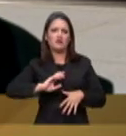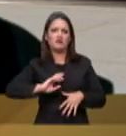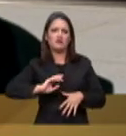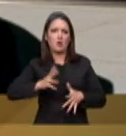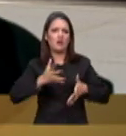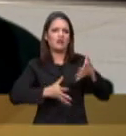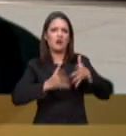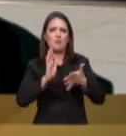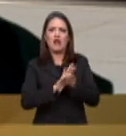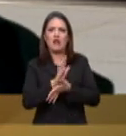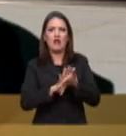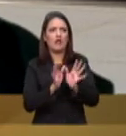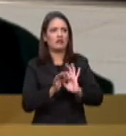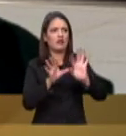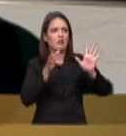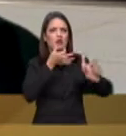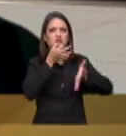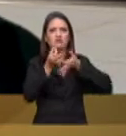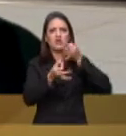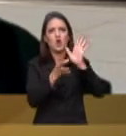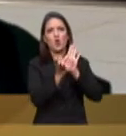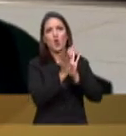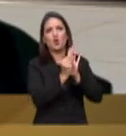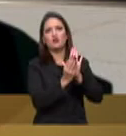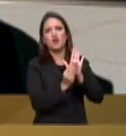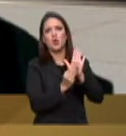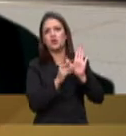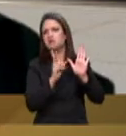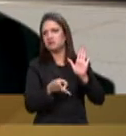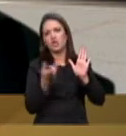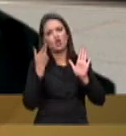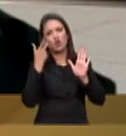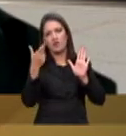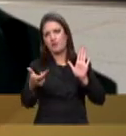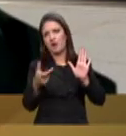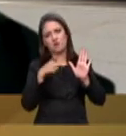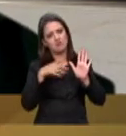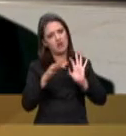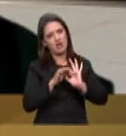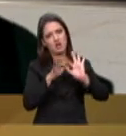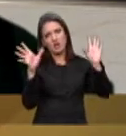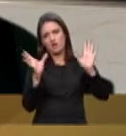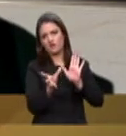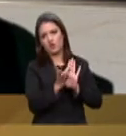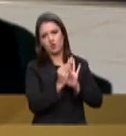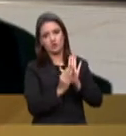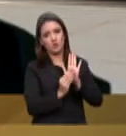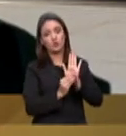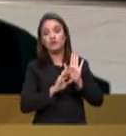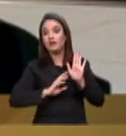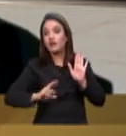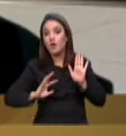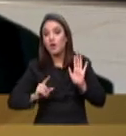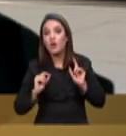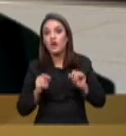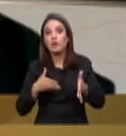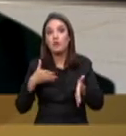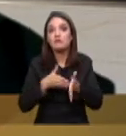editorial desses veículos. A liberdade editorial dos veículos continua intocada. Nós não estamos